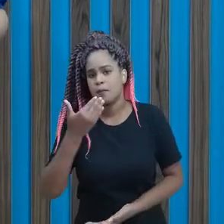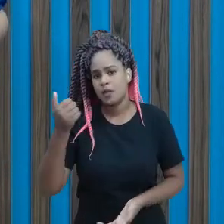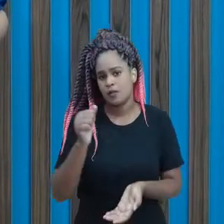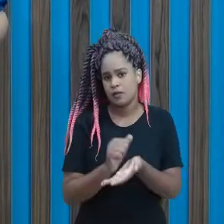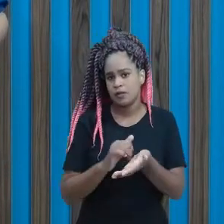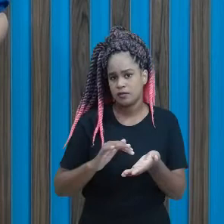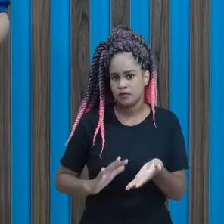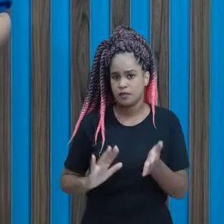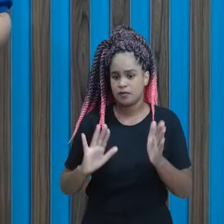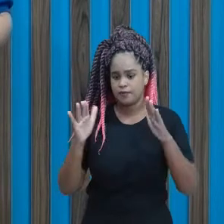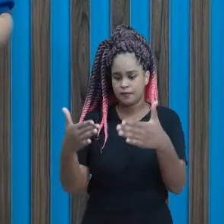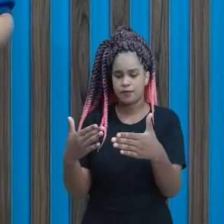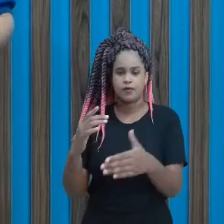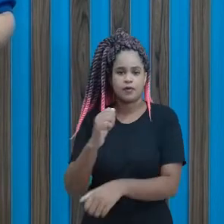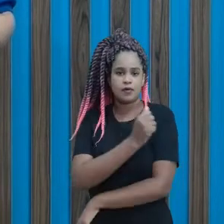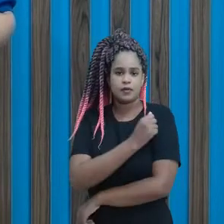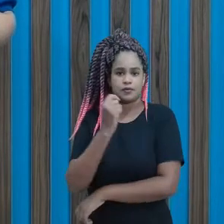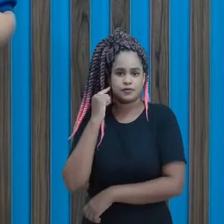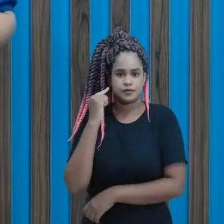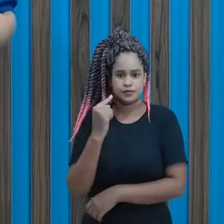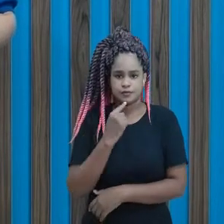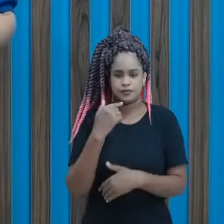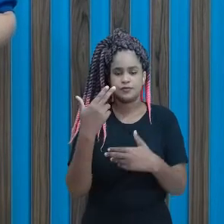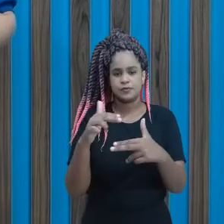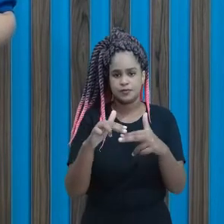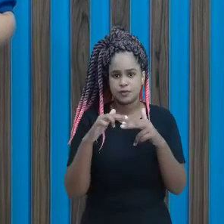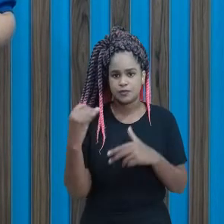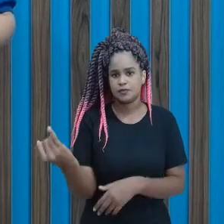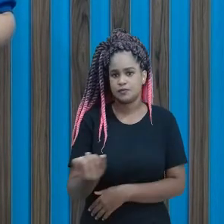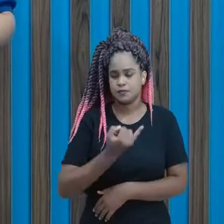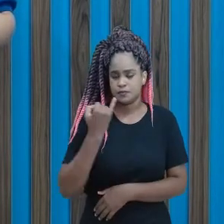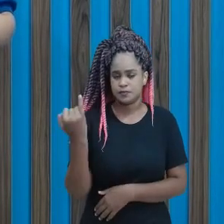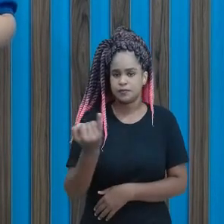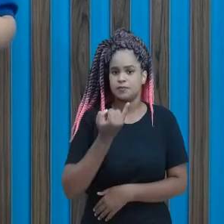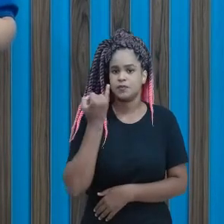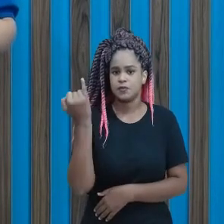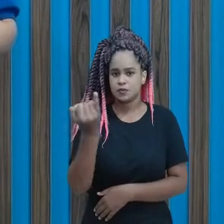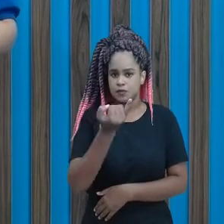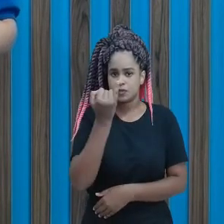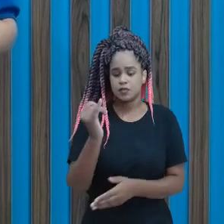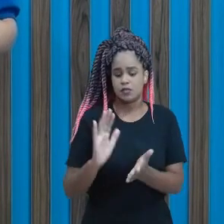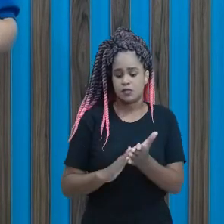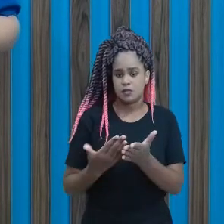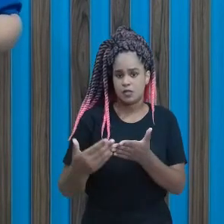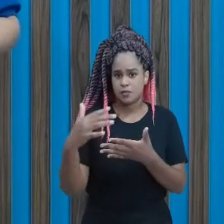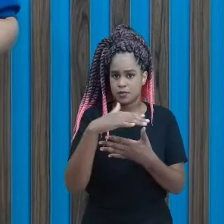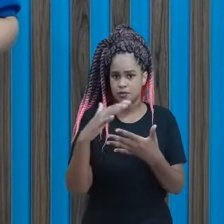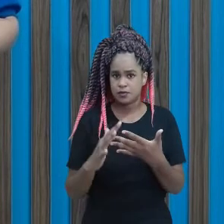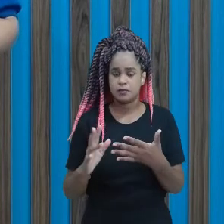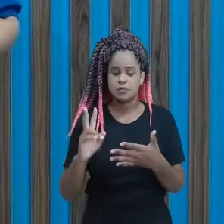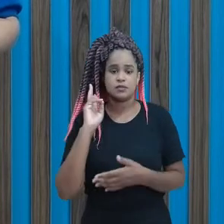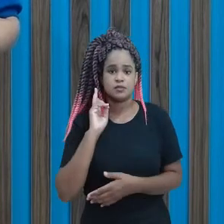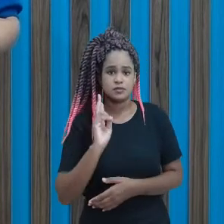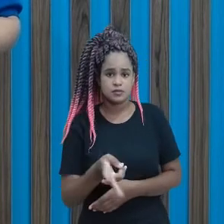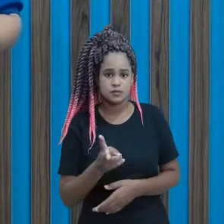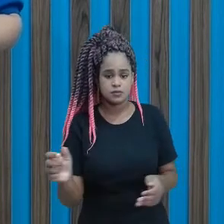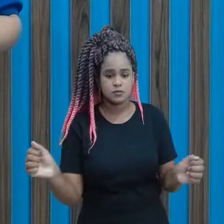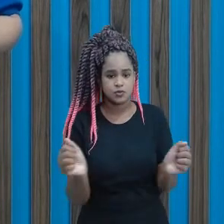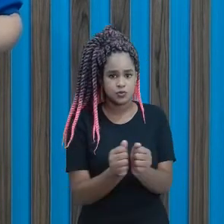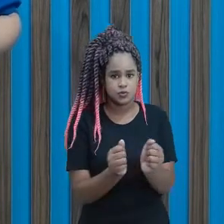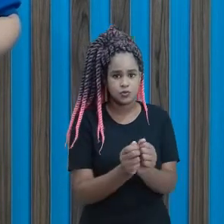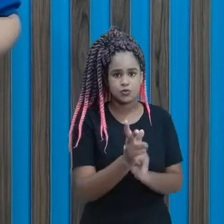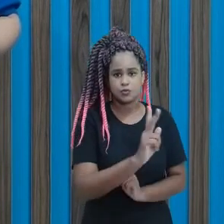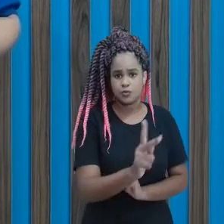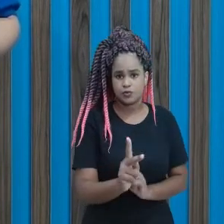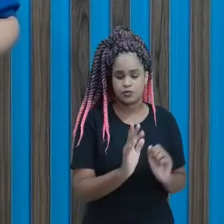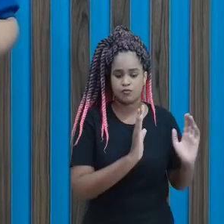aquele estudante surdo que está ali. Então, é fundamental que o intérprete de Libras ele acompanhe o professor em